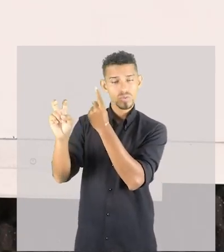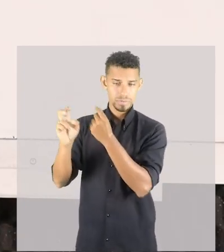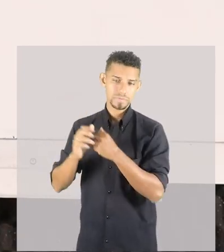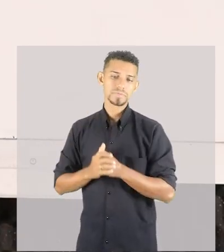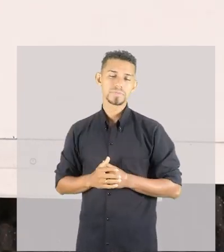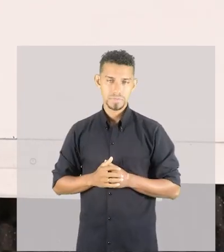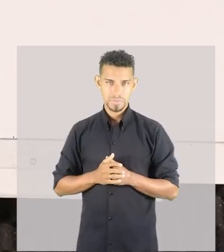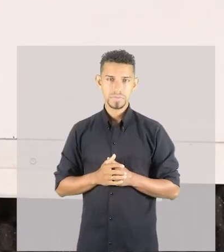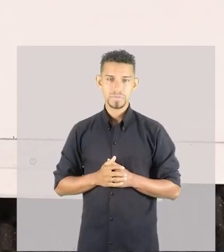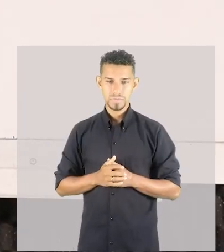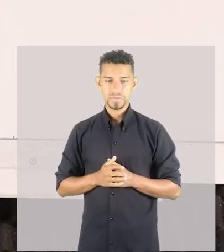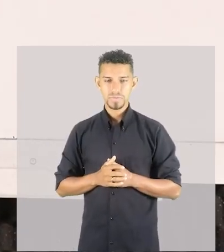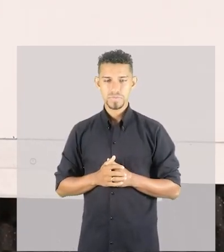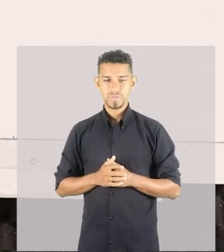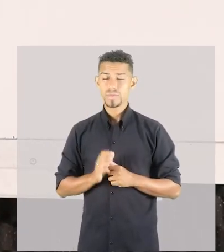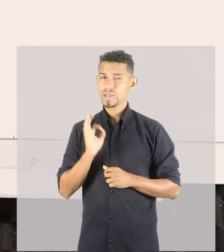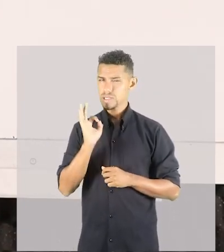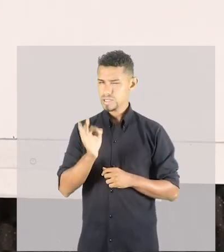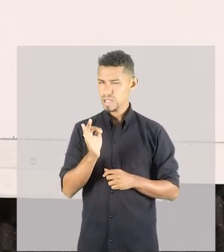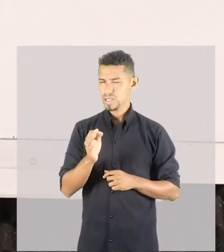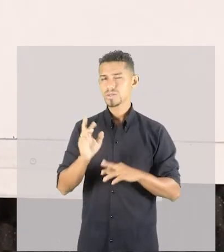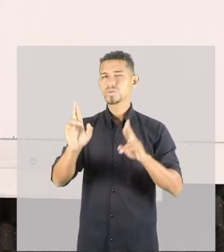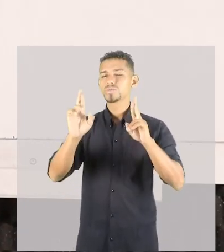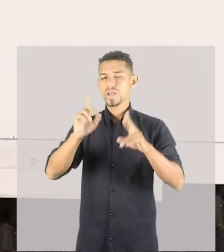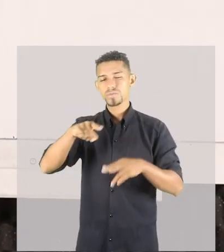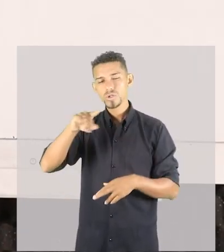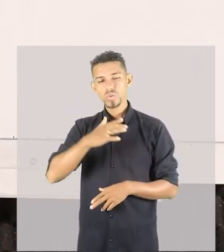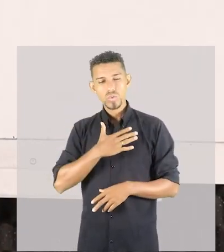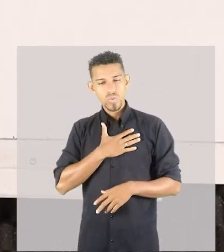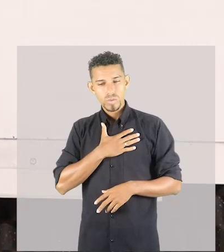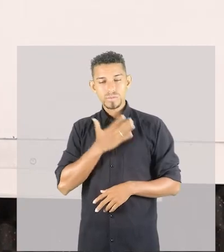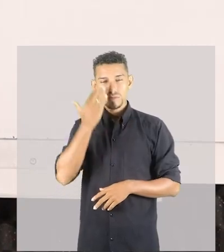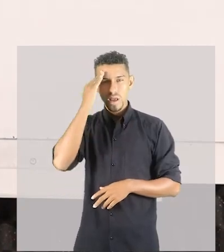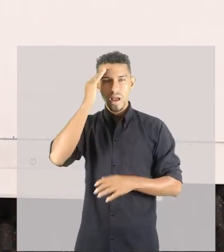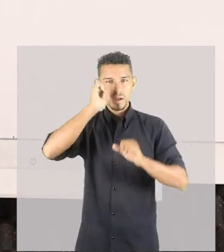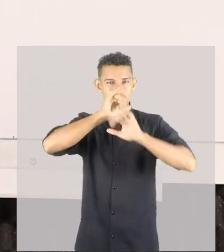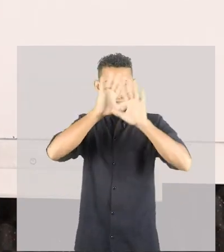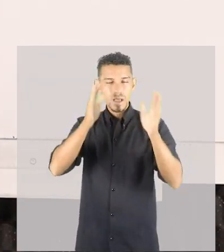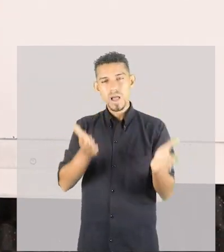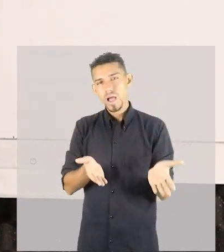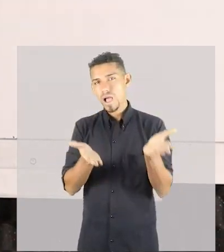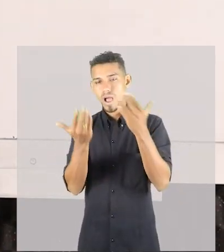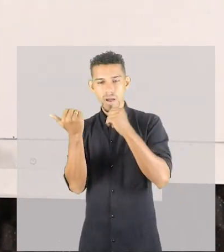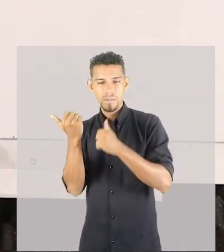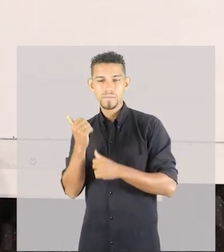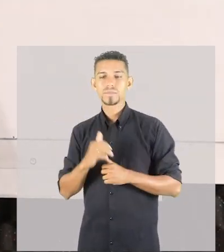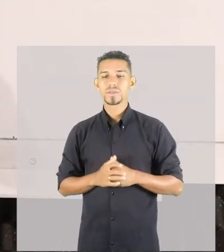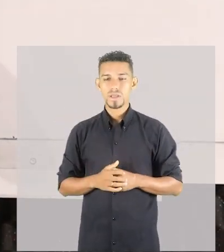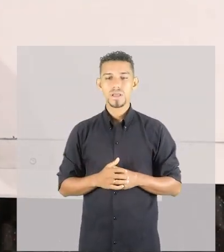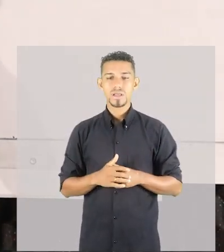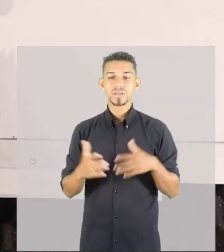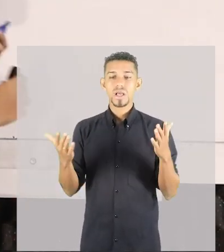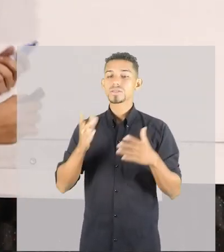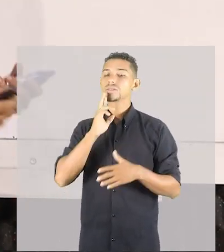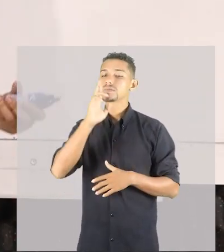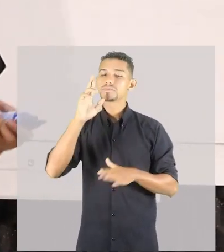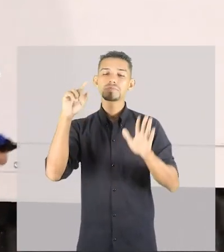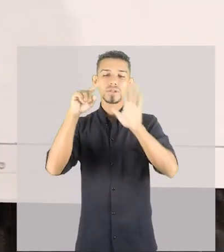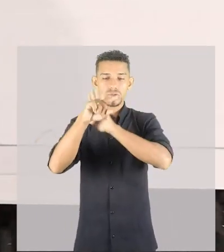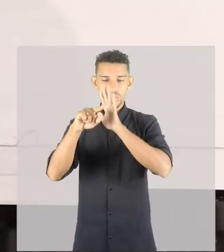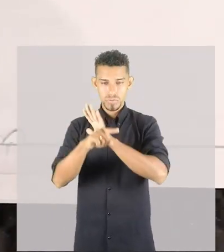de 1,15 m, tá certo? Espero que você tenha gostado aí e entendido. Bora resolver, né, então, as